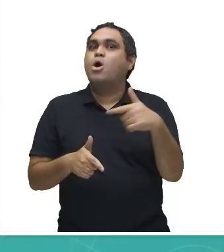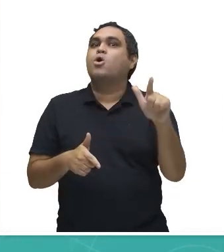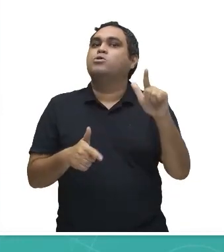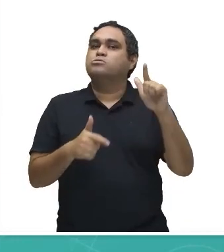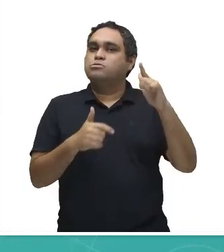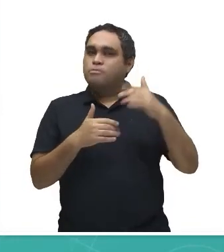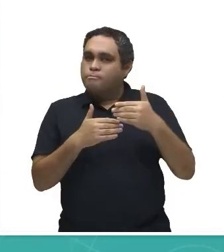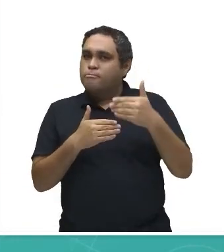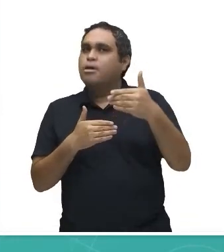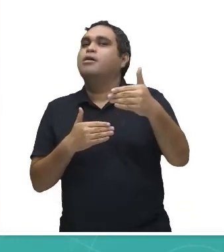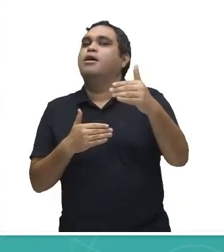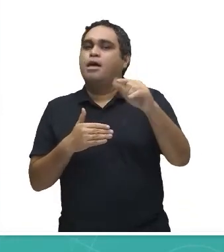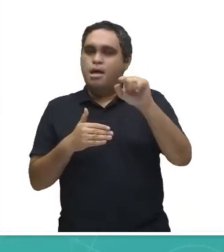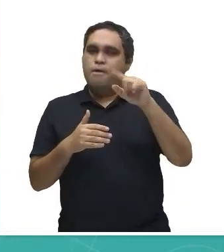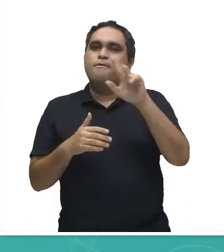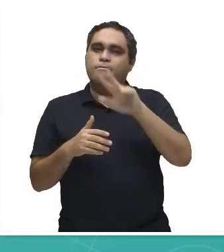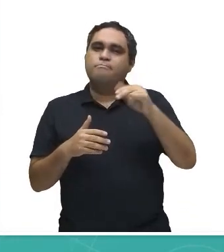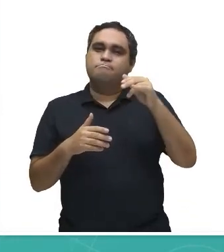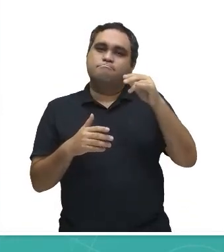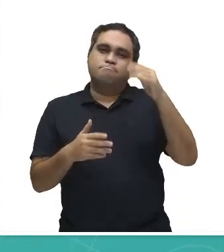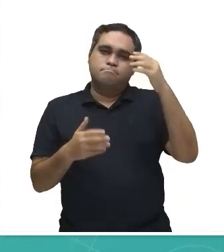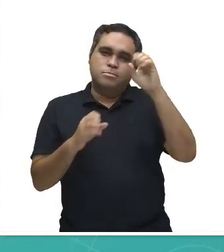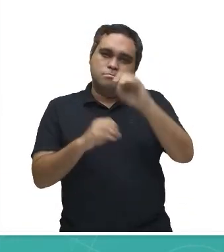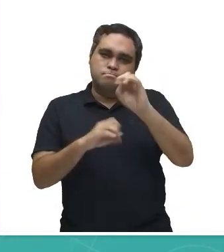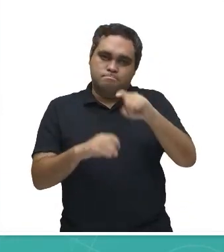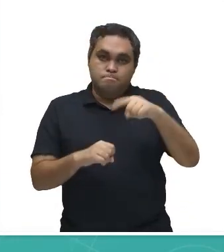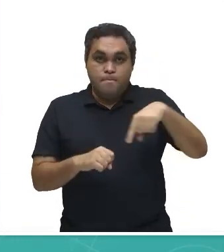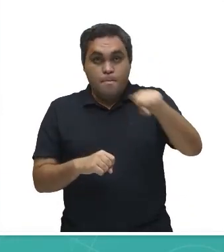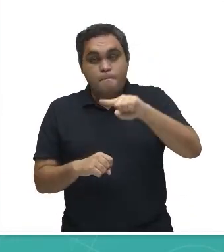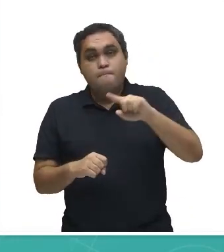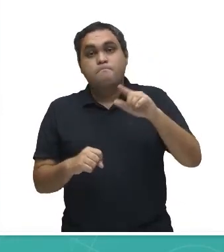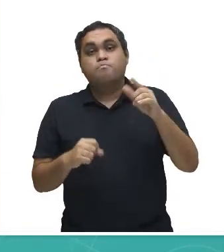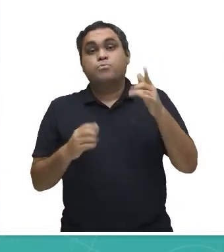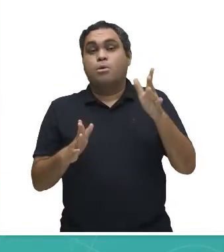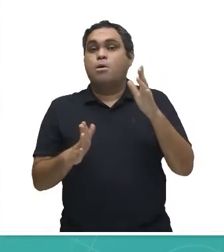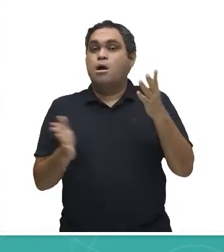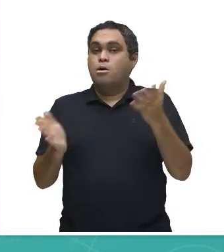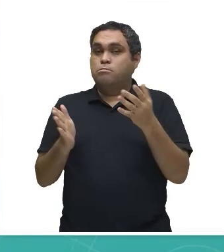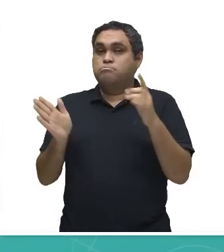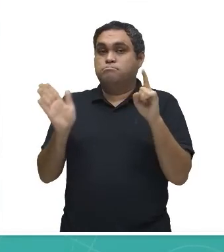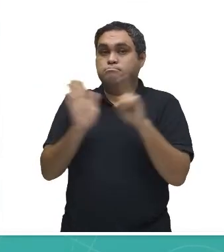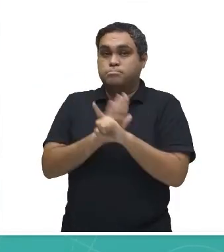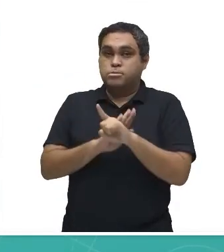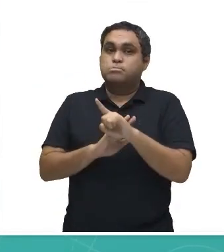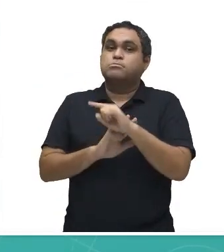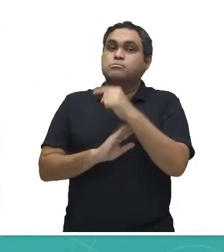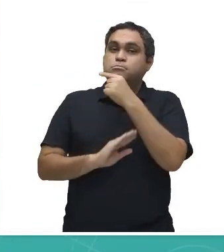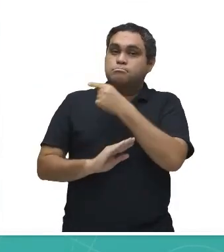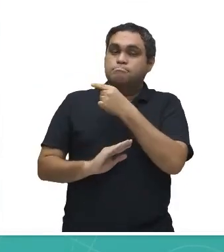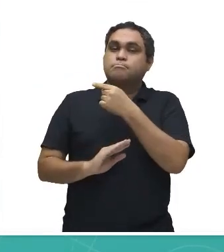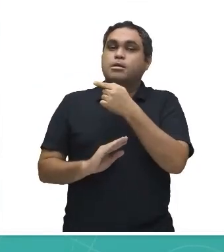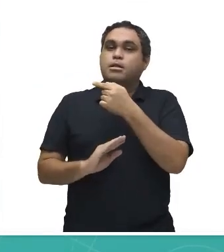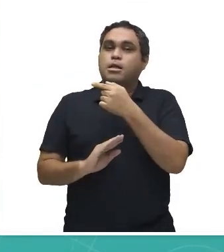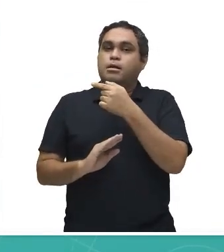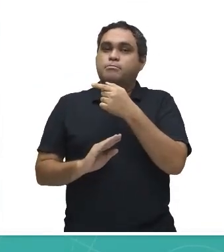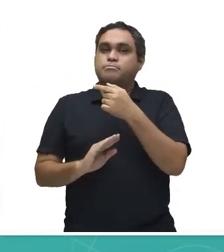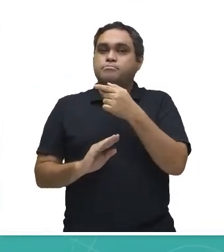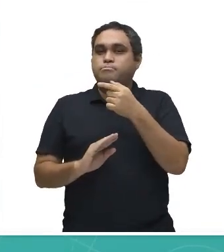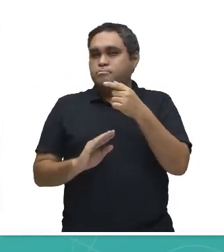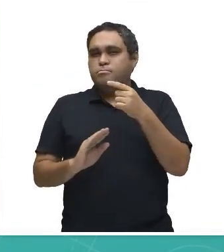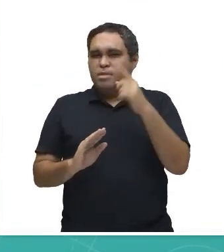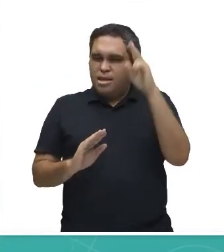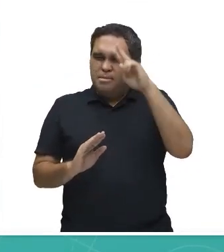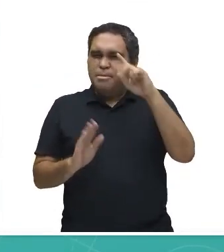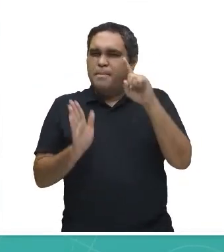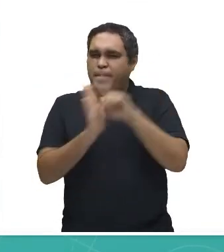só recapitulando, tá? Nós vimos agora sobre a questão da afrodescendência, exemplos de afrodescendentes